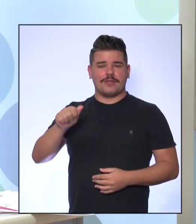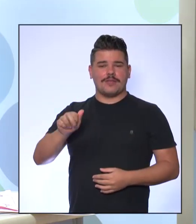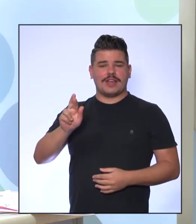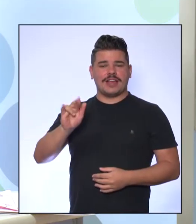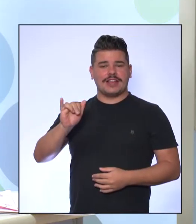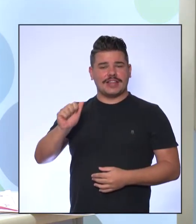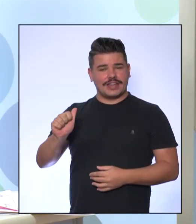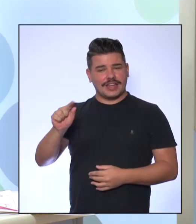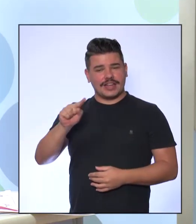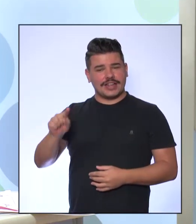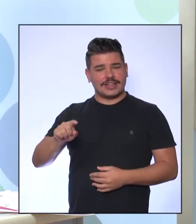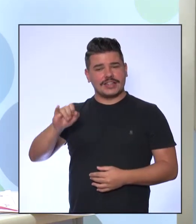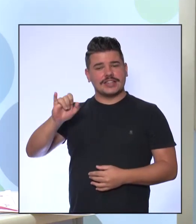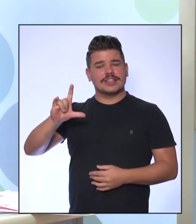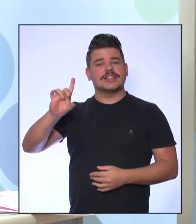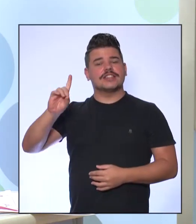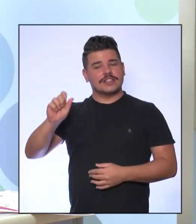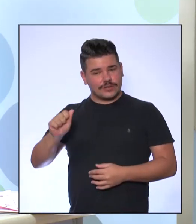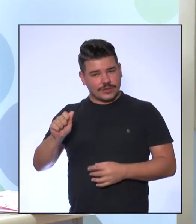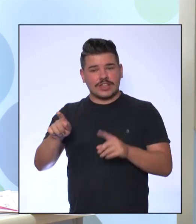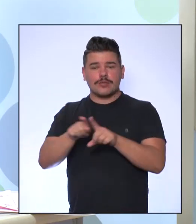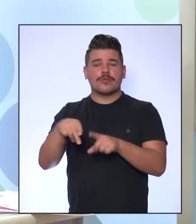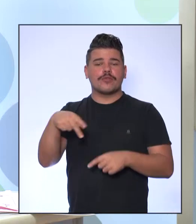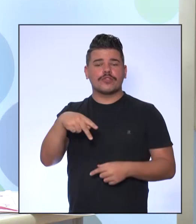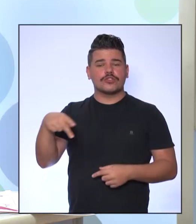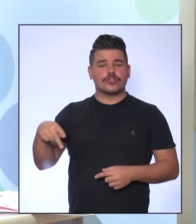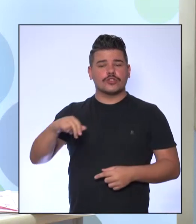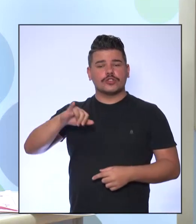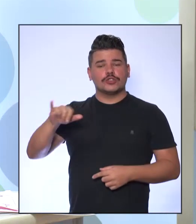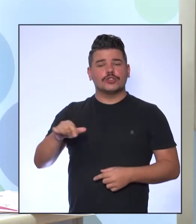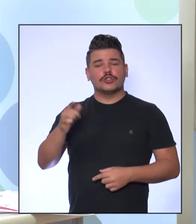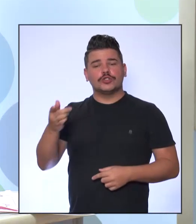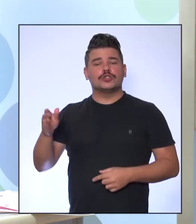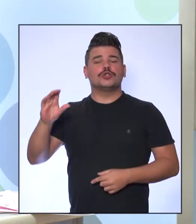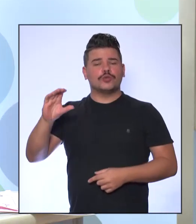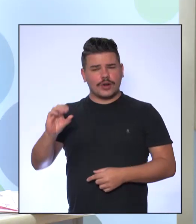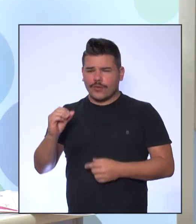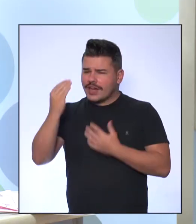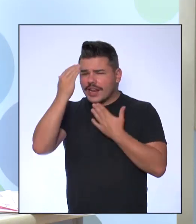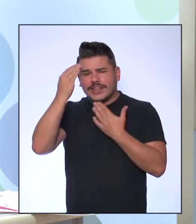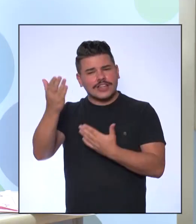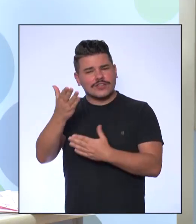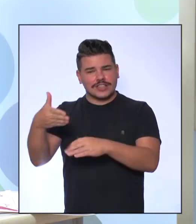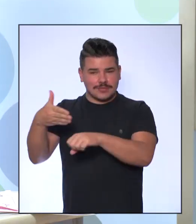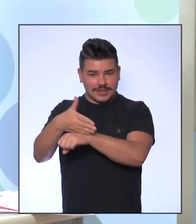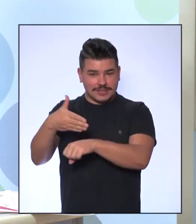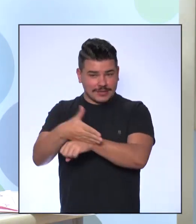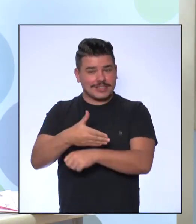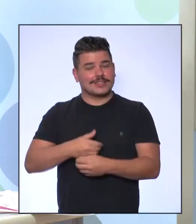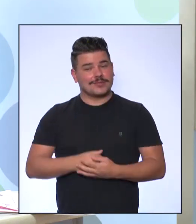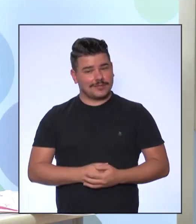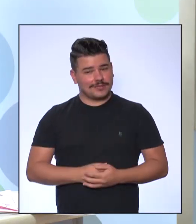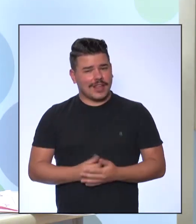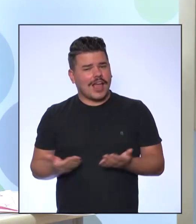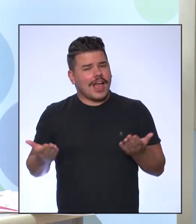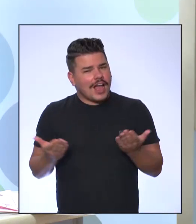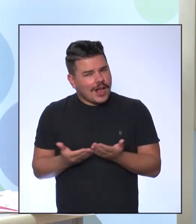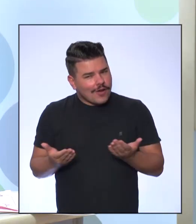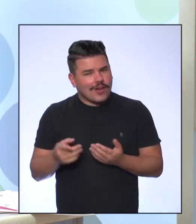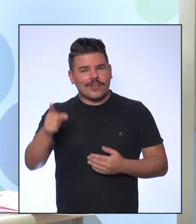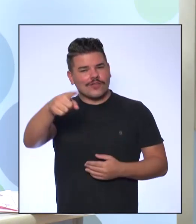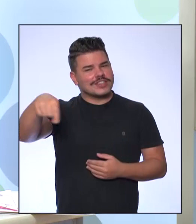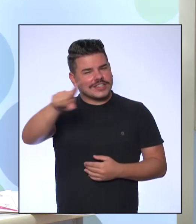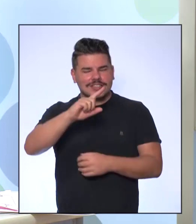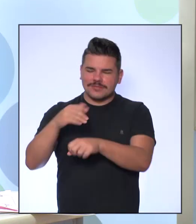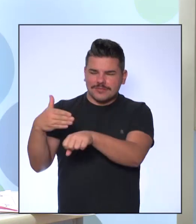Zilda, né, do professor João. Agradeço muito a participação. Então, agora nós estamos contando com a participação